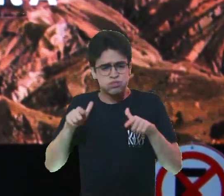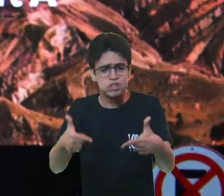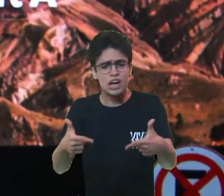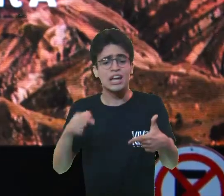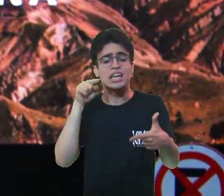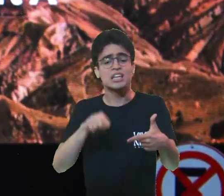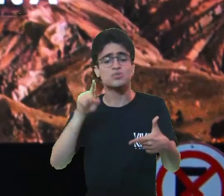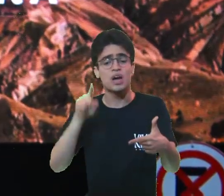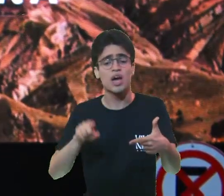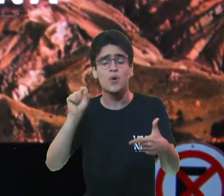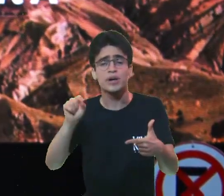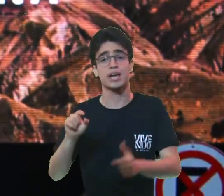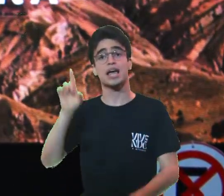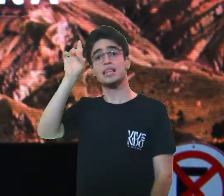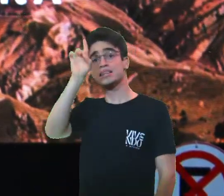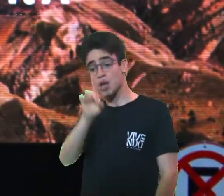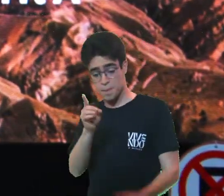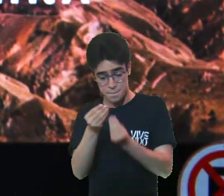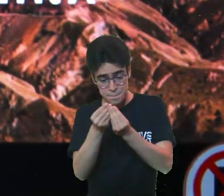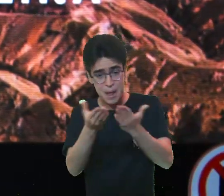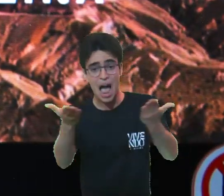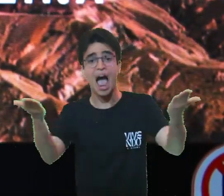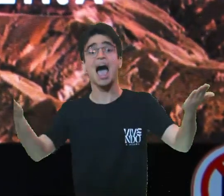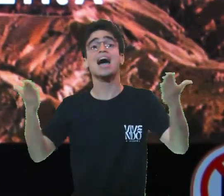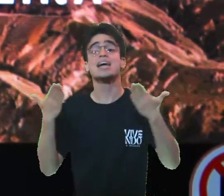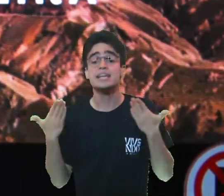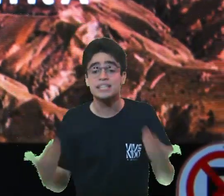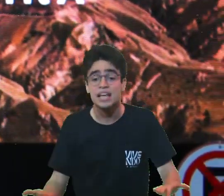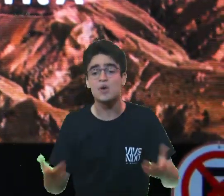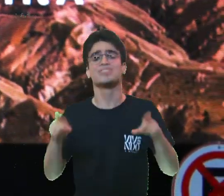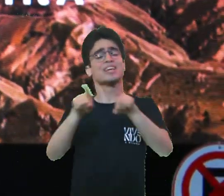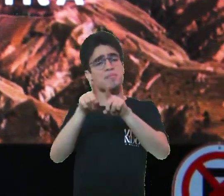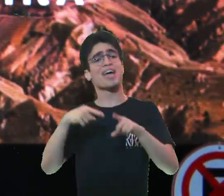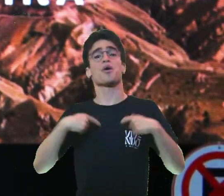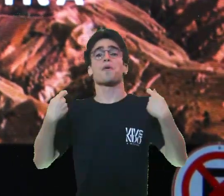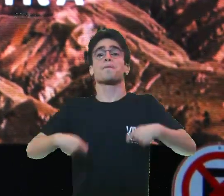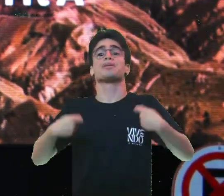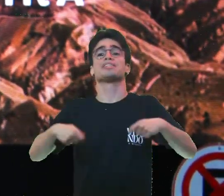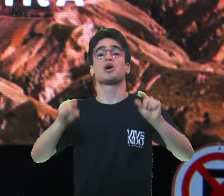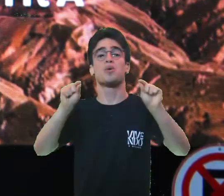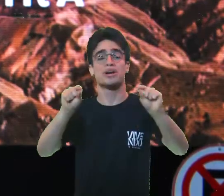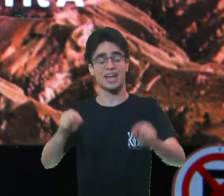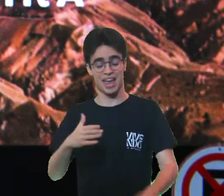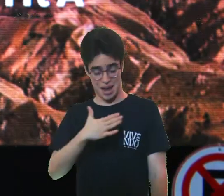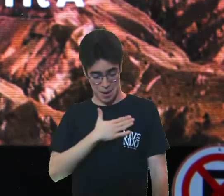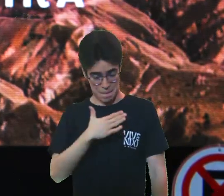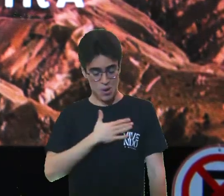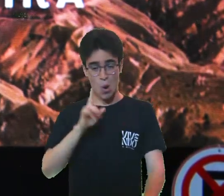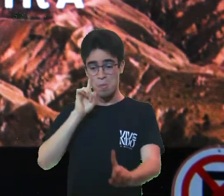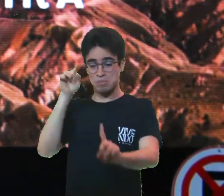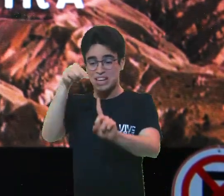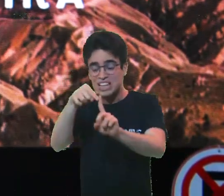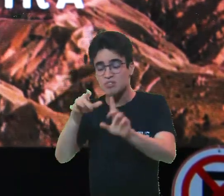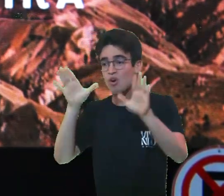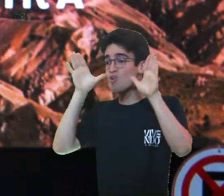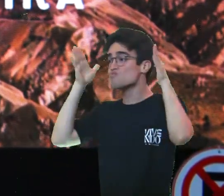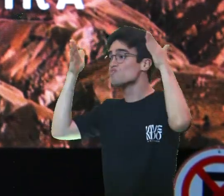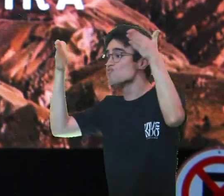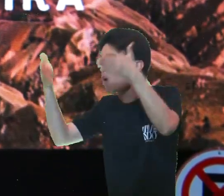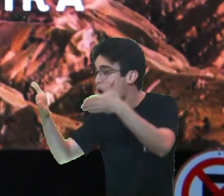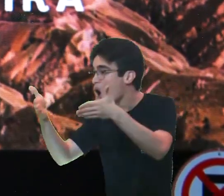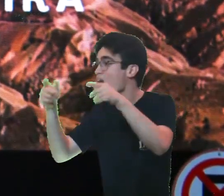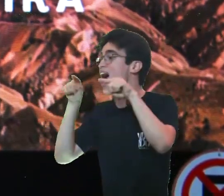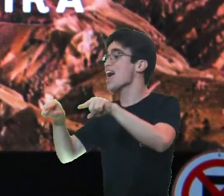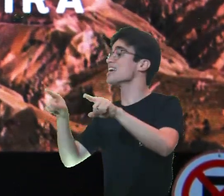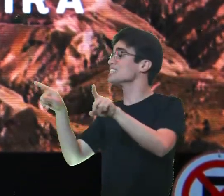que Ele está repartindo conosco e nós precisamos voltar o nosso coração e olhar e começar a